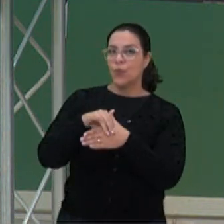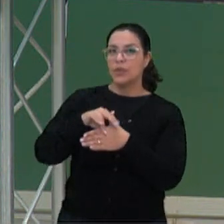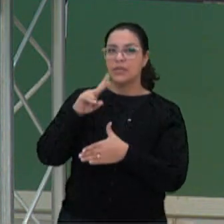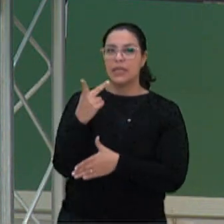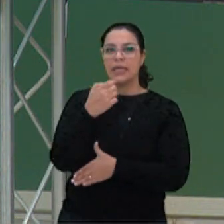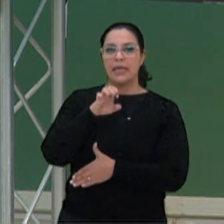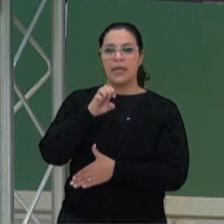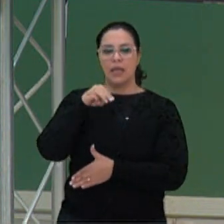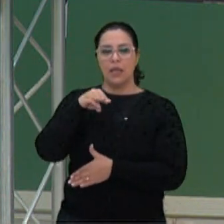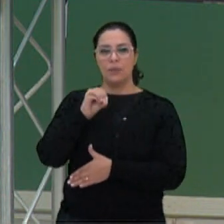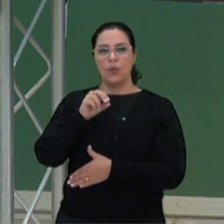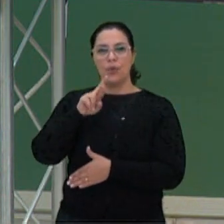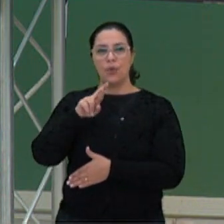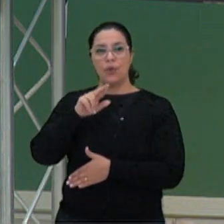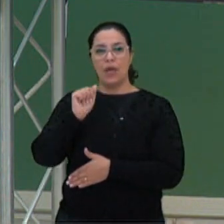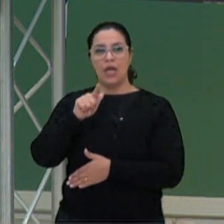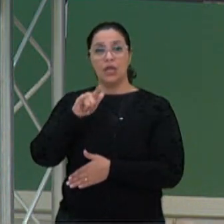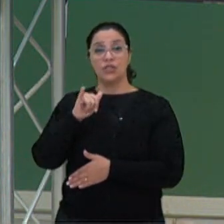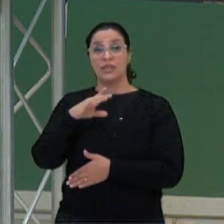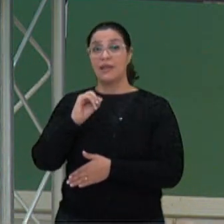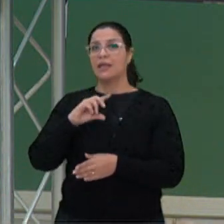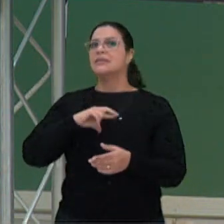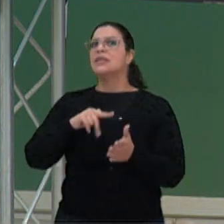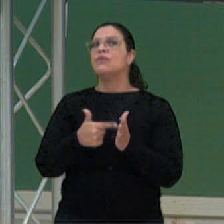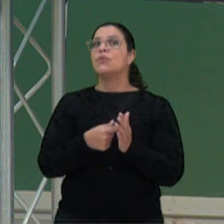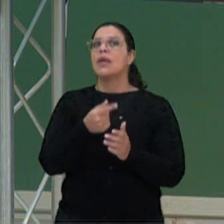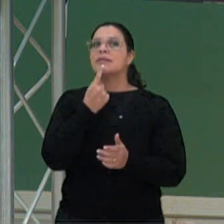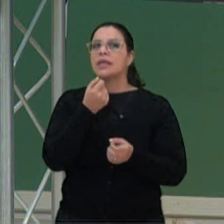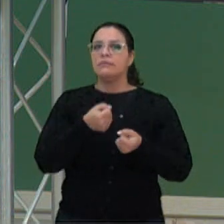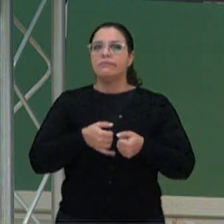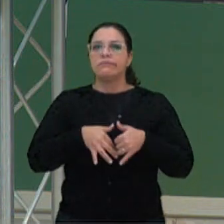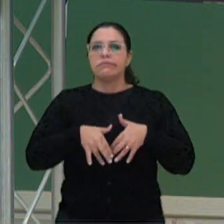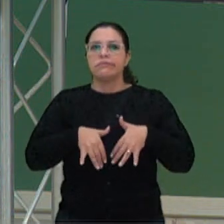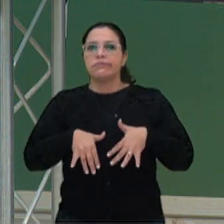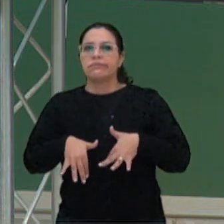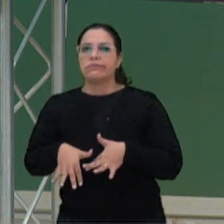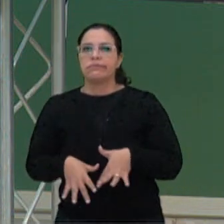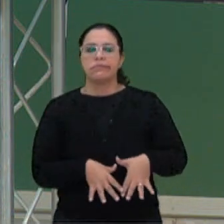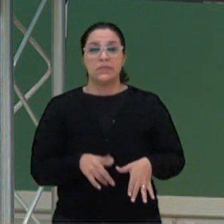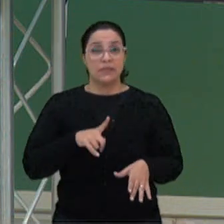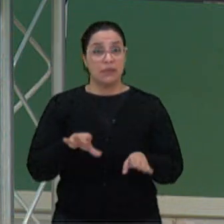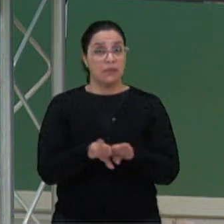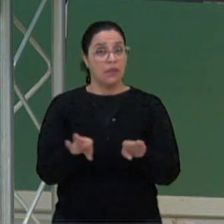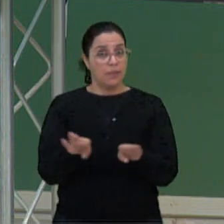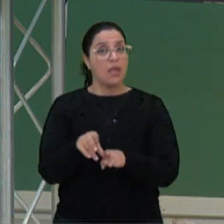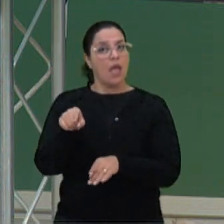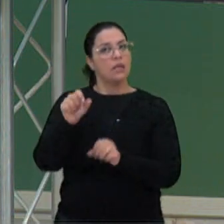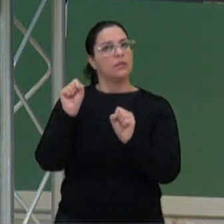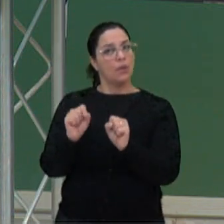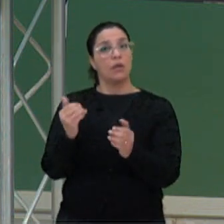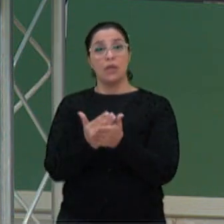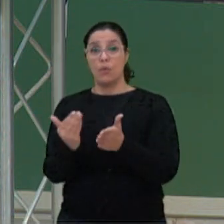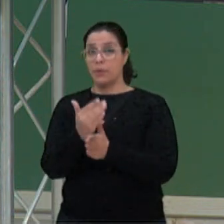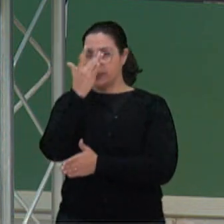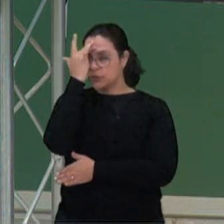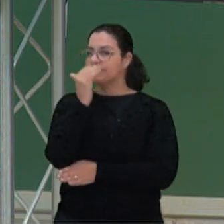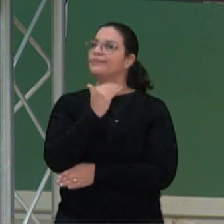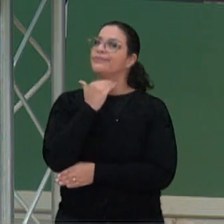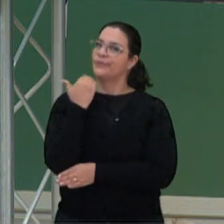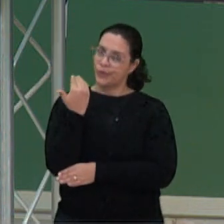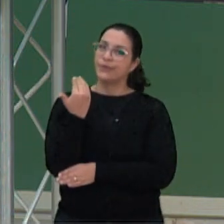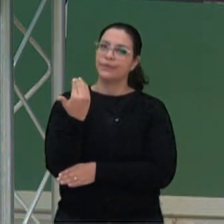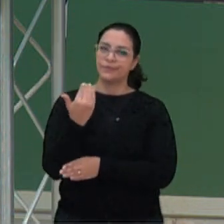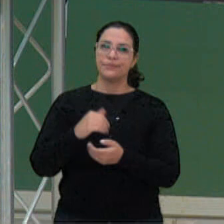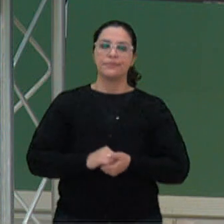a dengue hemorrágica, que o nome já está dizendo, a pessoa tem hemorragias. E essa, sim, acaba levando, né, muito mais pessoas a óbito,